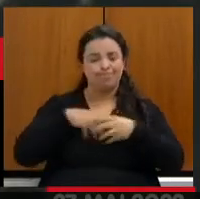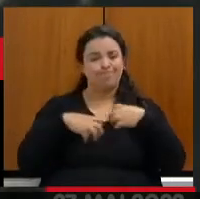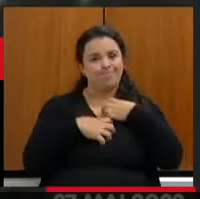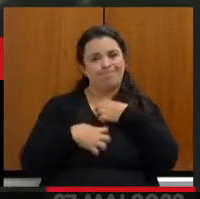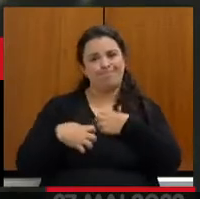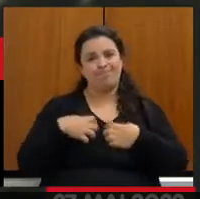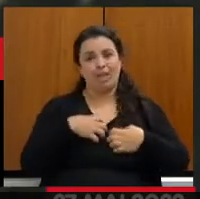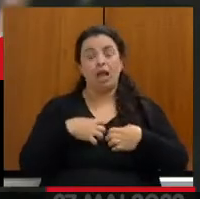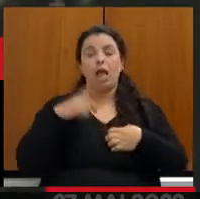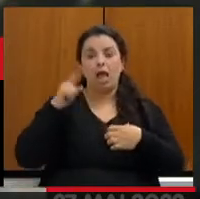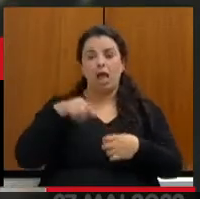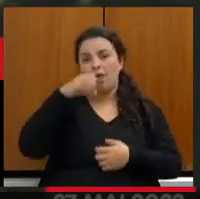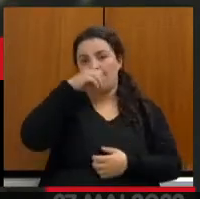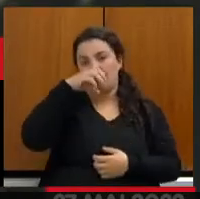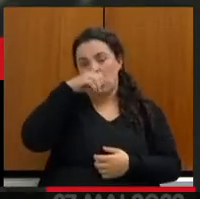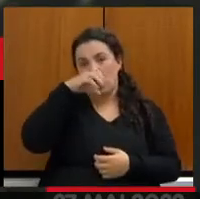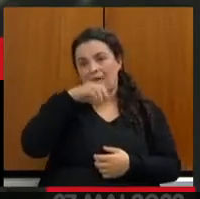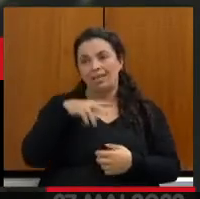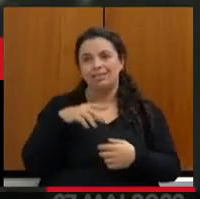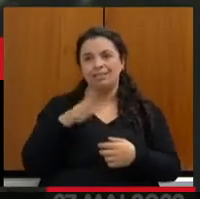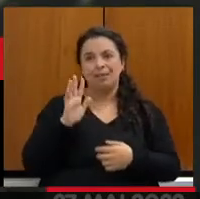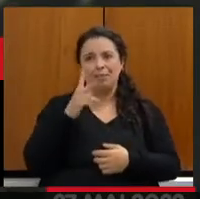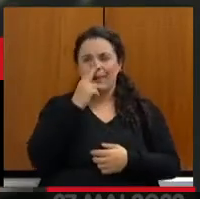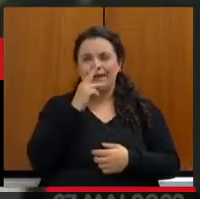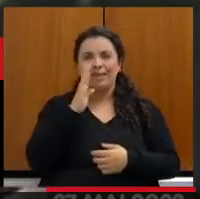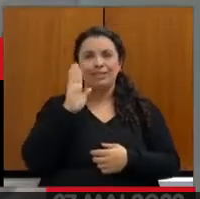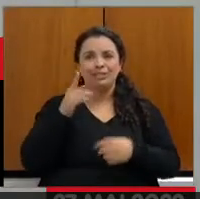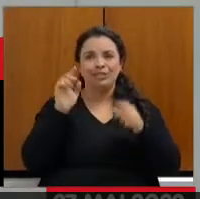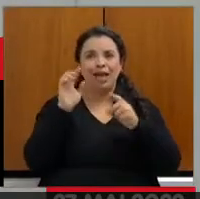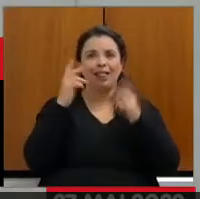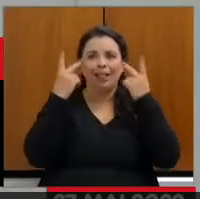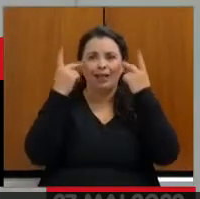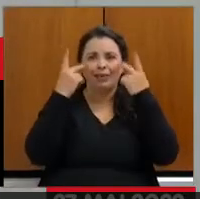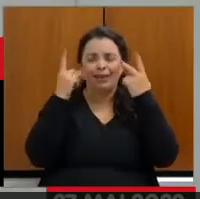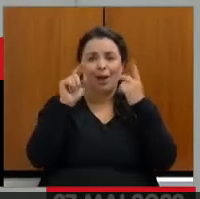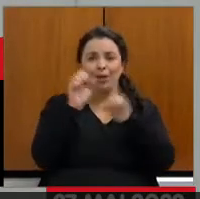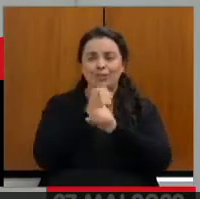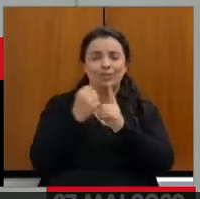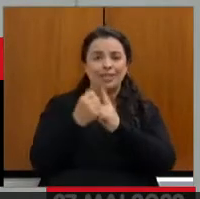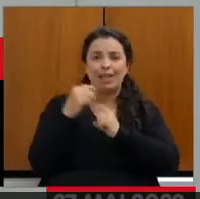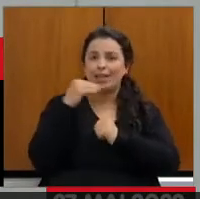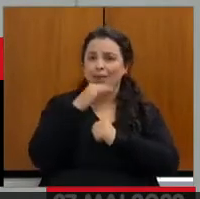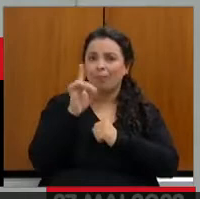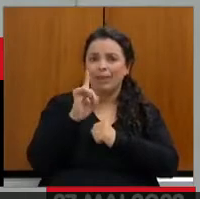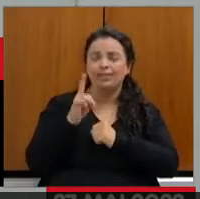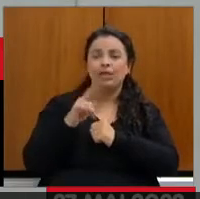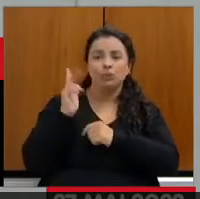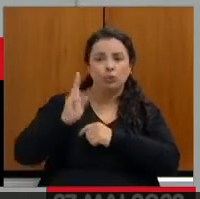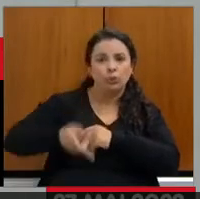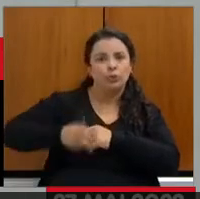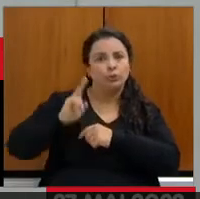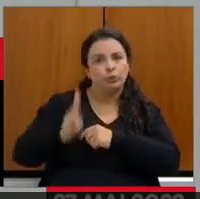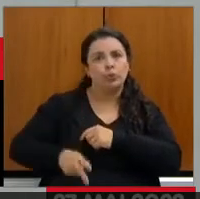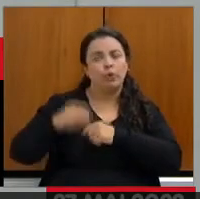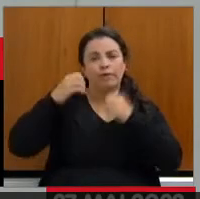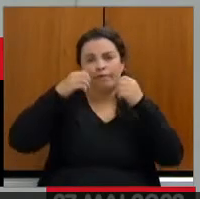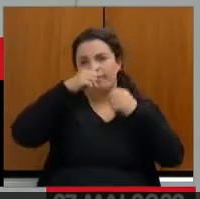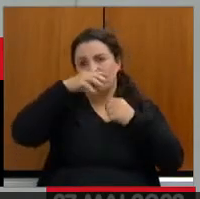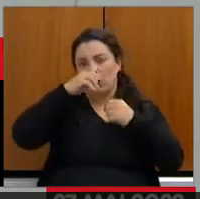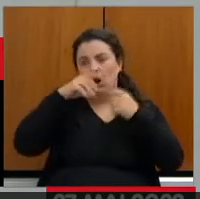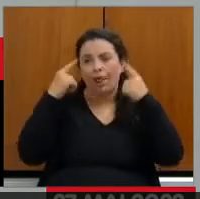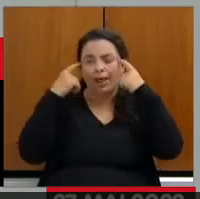as pessoas todas a sociedade como um todo não percebe e praticam e reverberam como se fosse